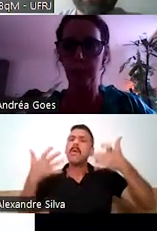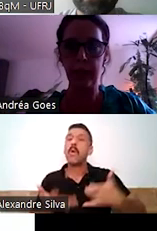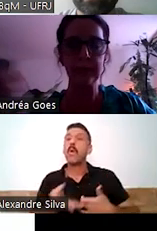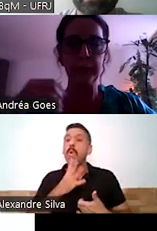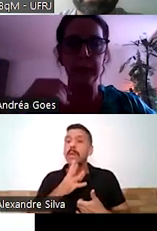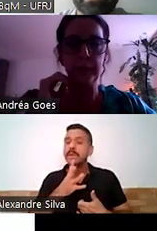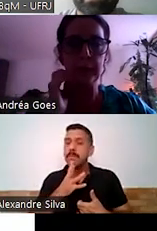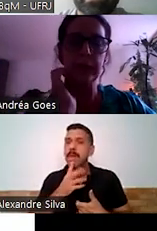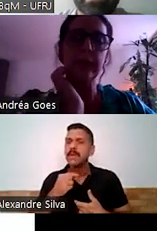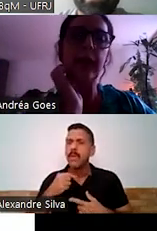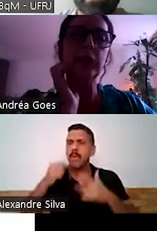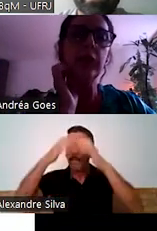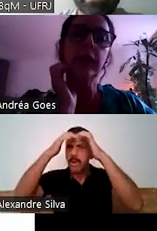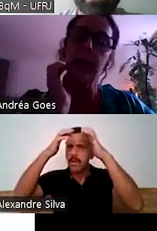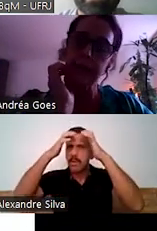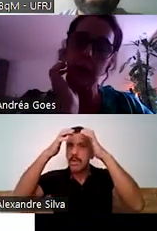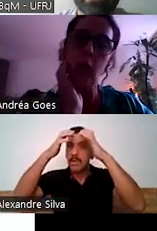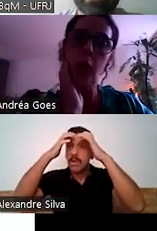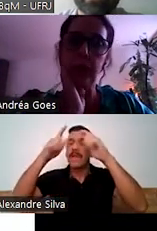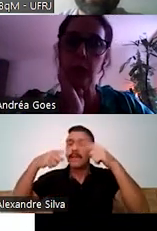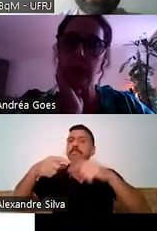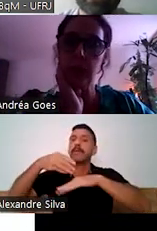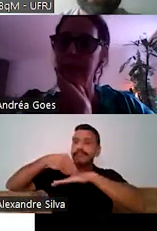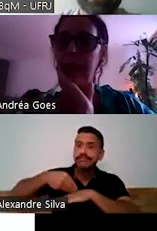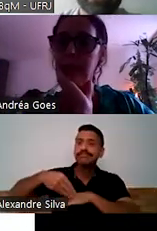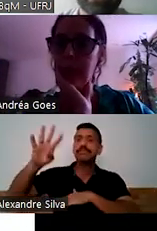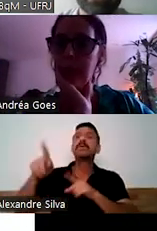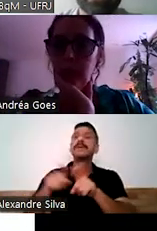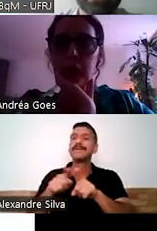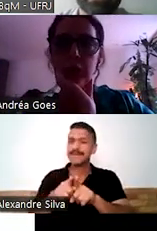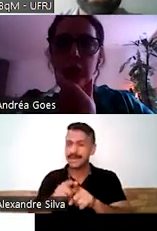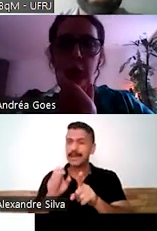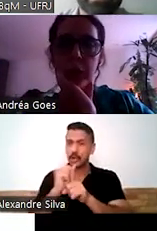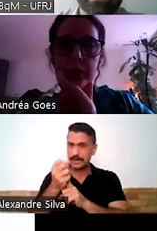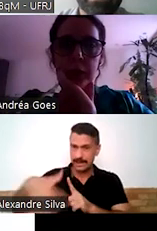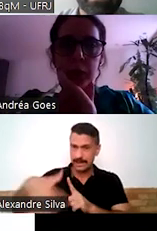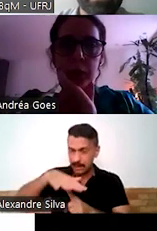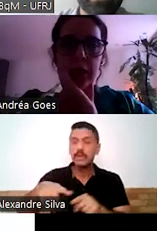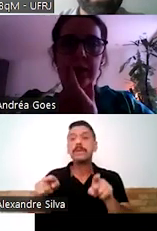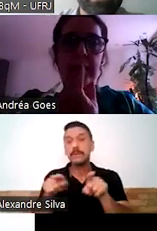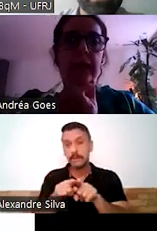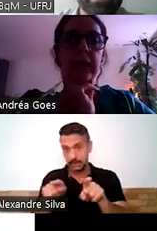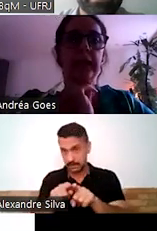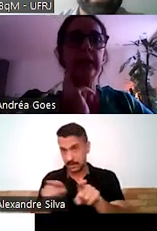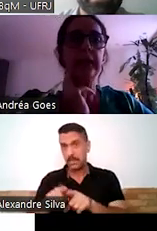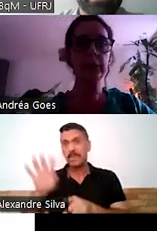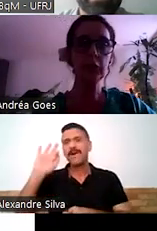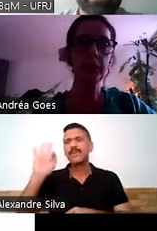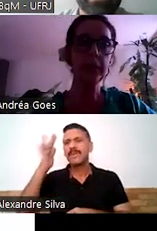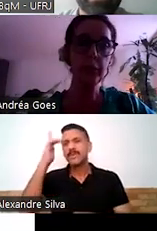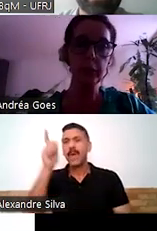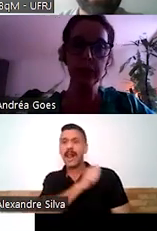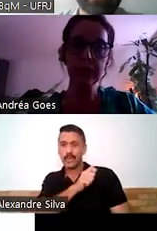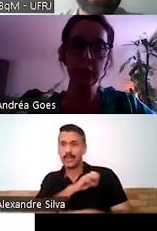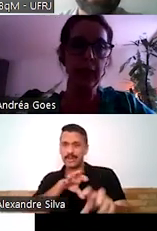científico e passa para a sociedade, assim como para a universidade, para alunos que estão se formando em biologia, e a gente